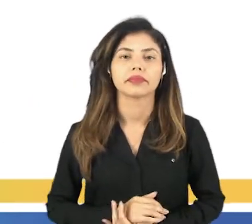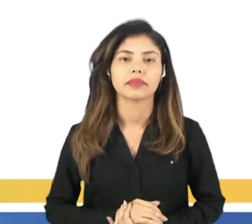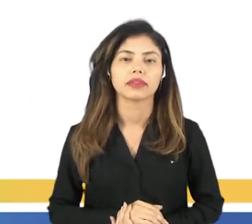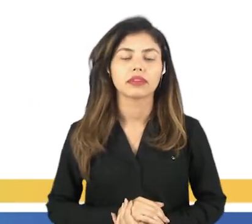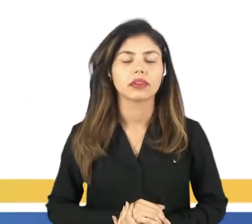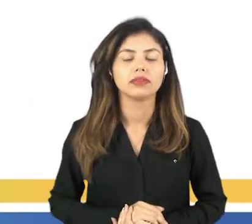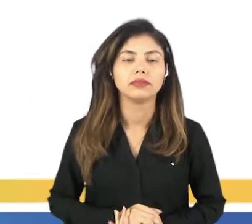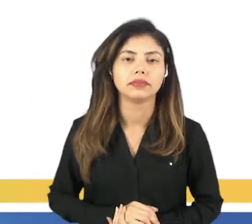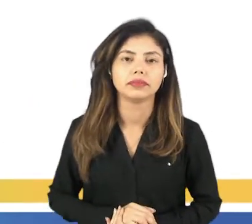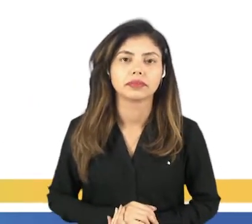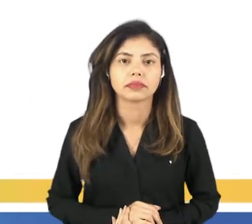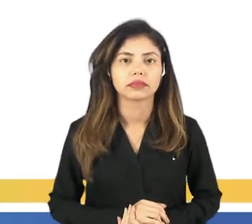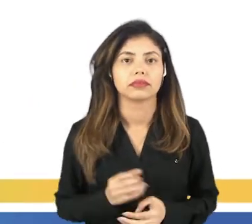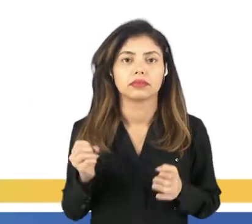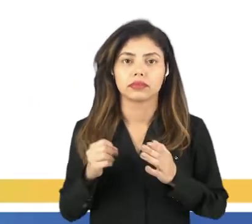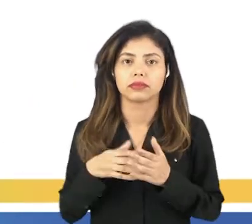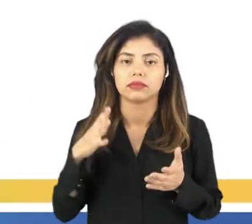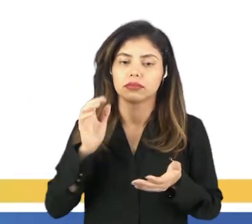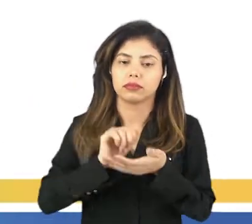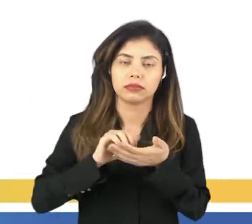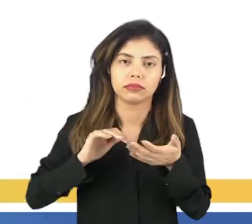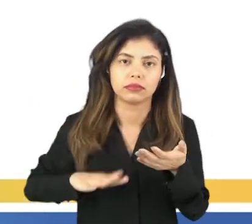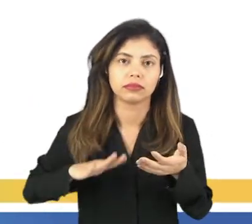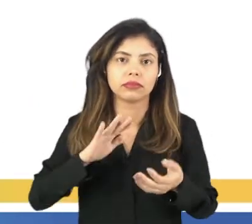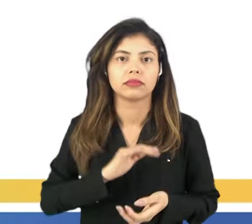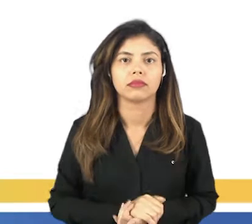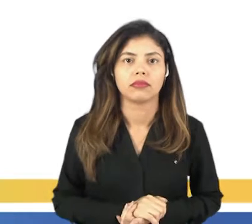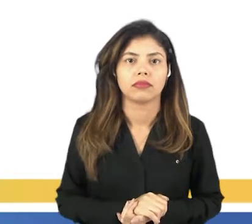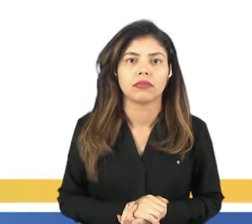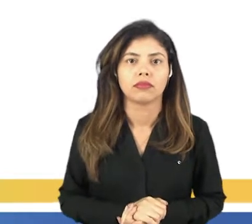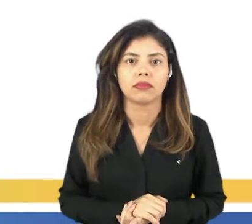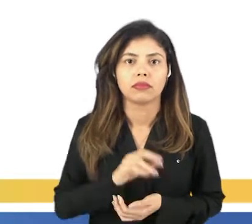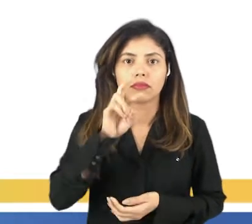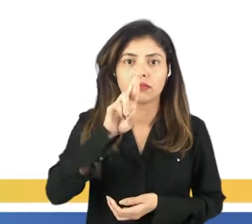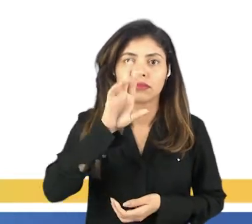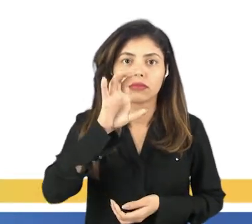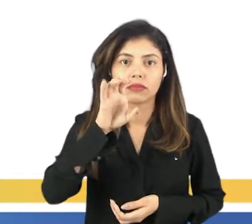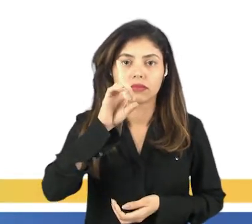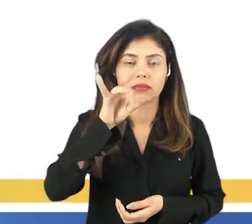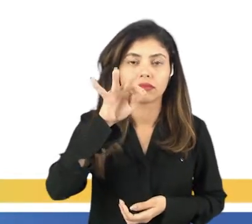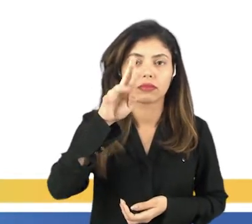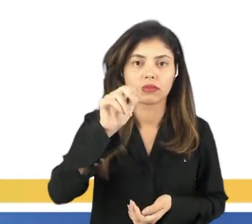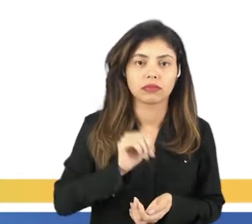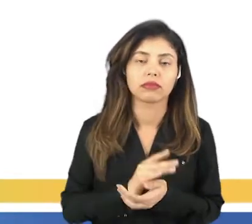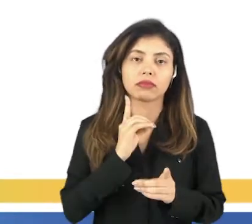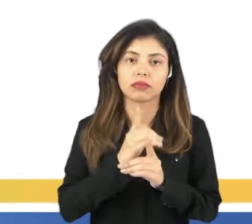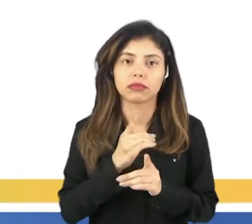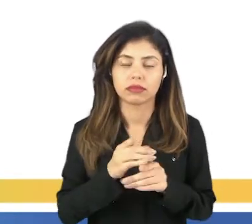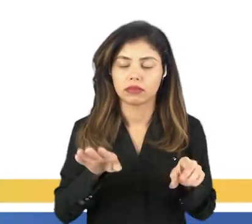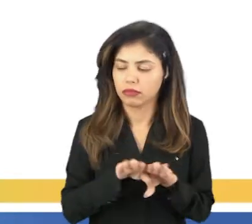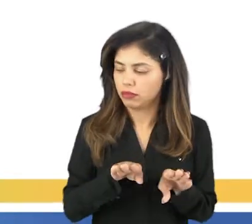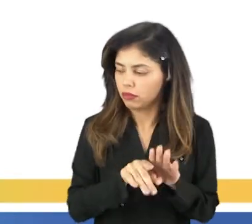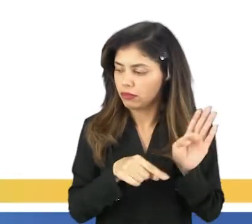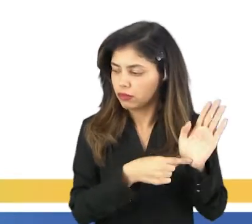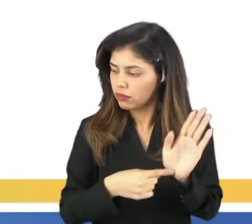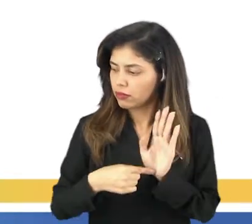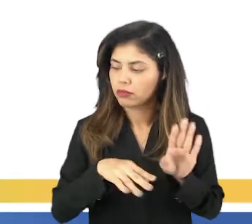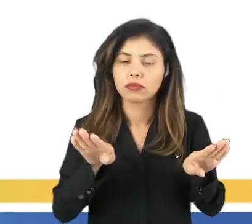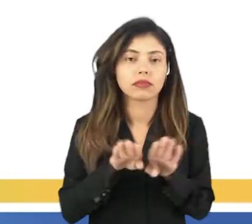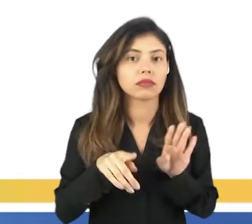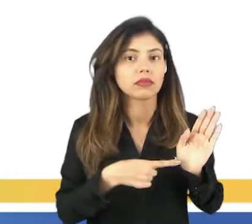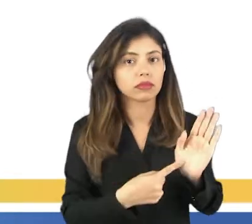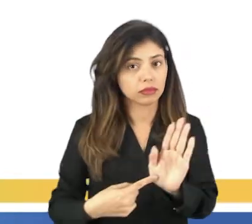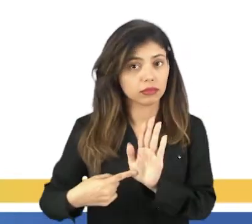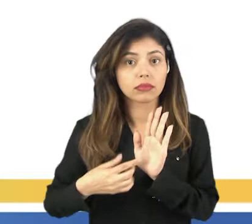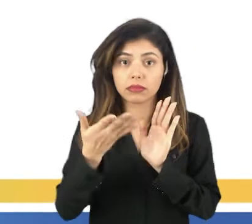né? Em muitas atividades, né, em receitas, você vai encontrar a fração representada dessa